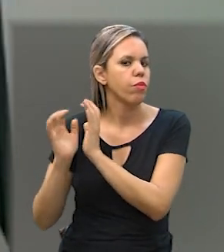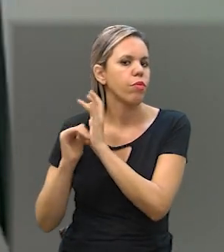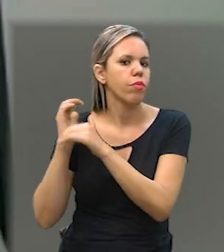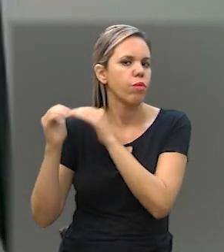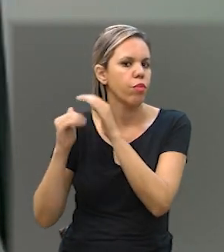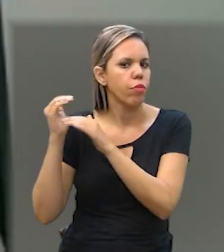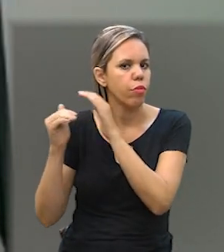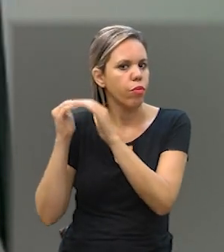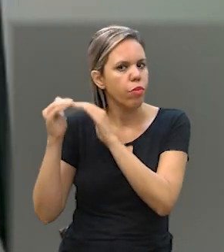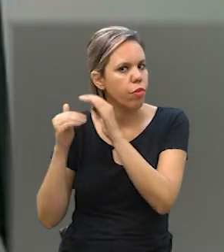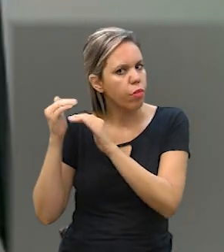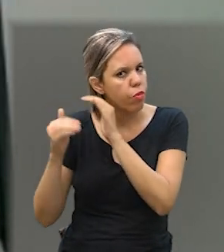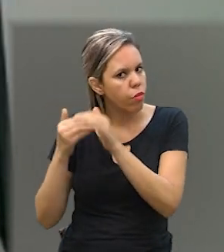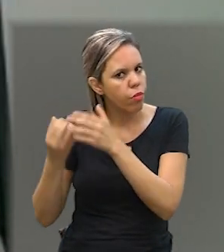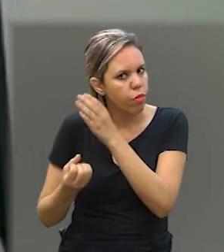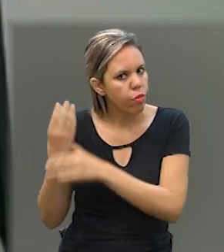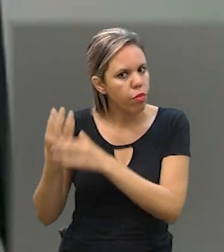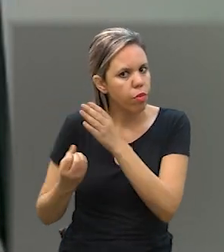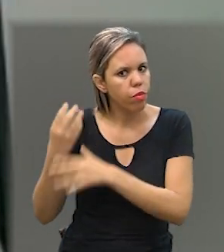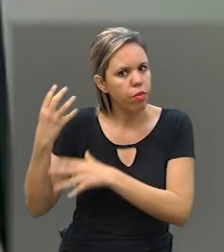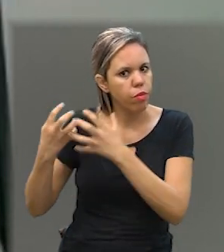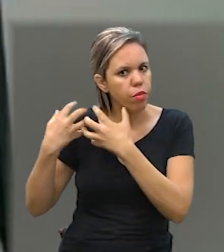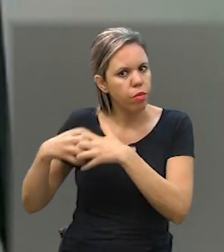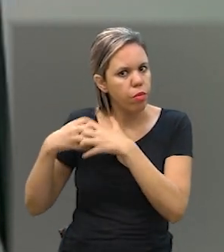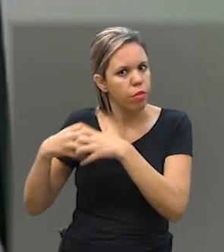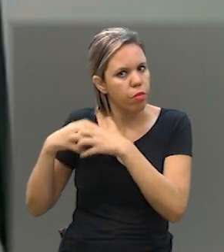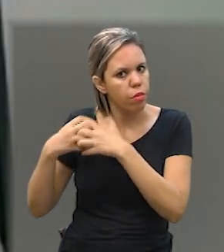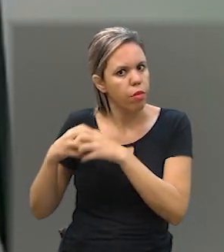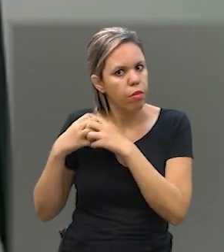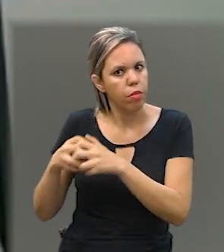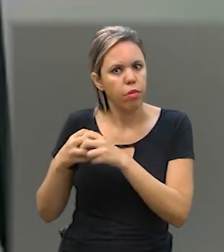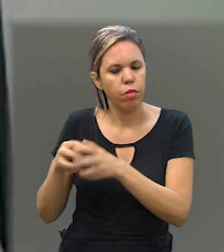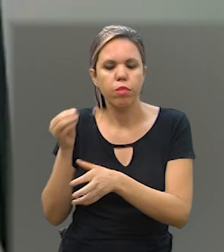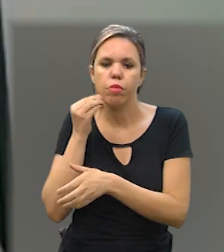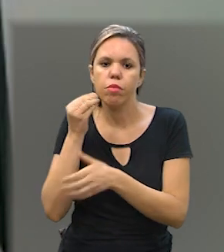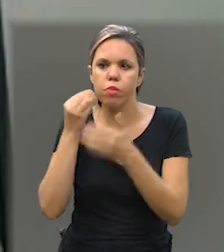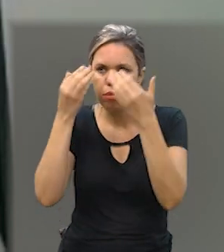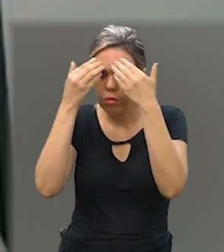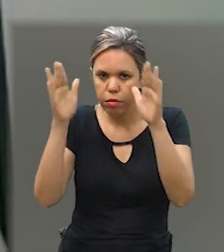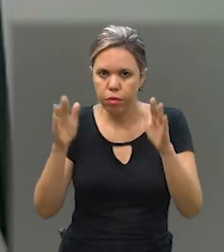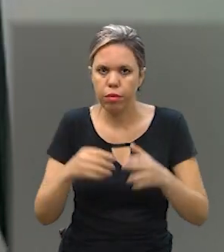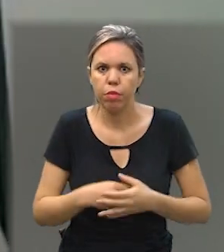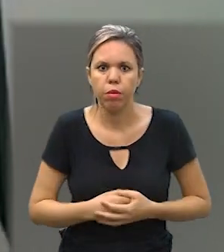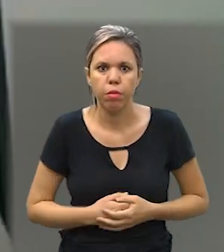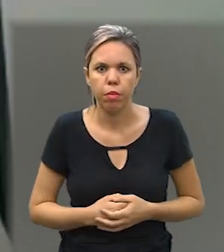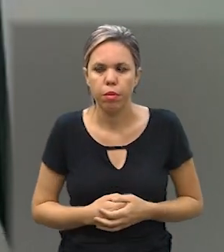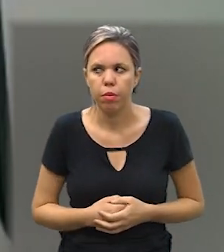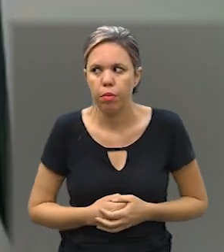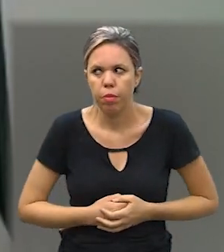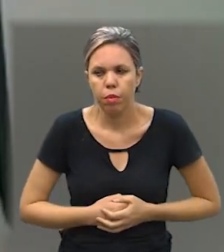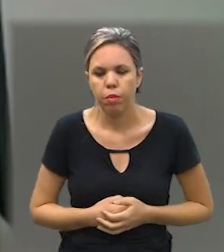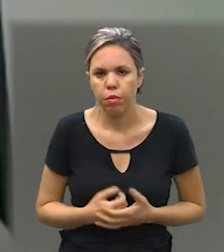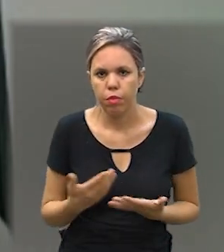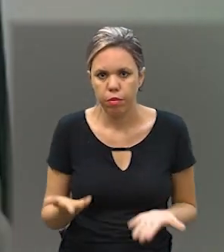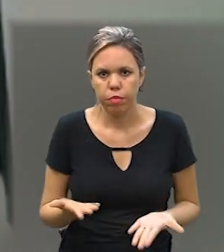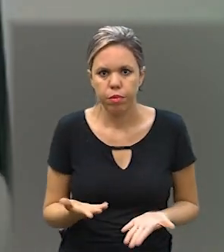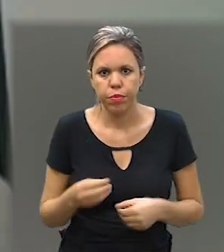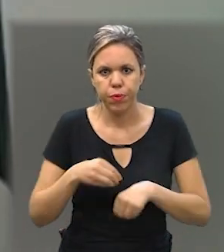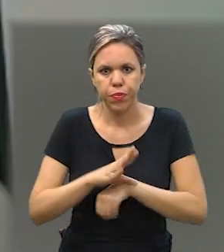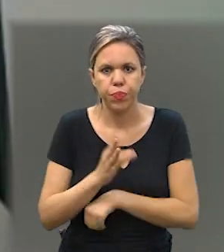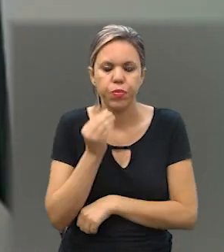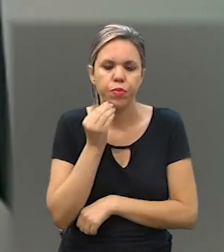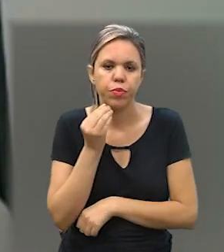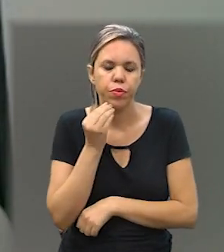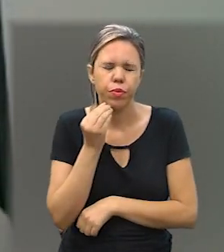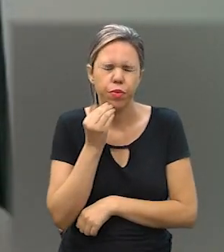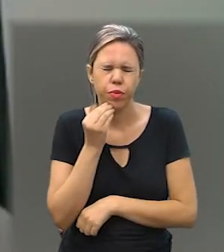cérebro. É lá que são criadas e formadas as janelas de oportunidades que eles falam. É ali que a